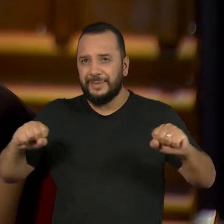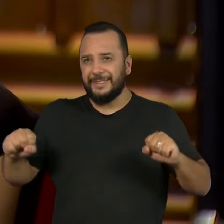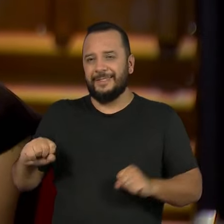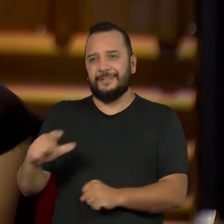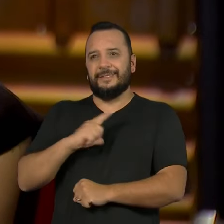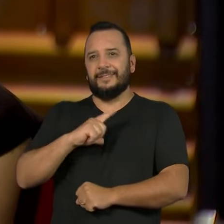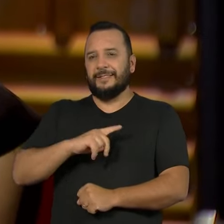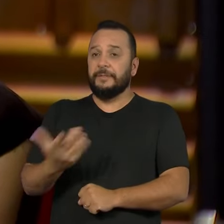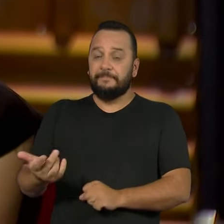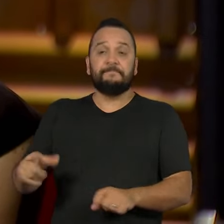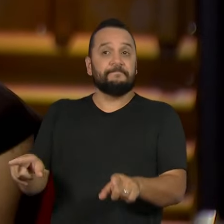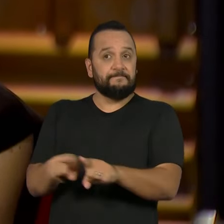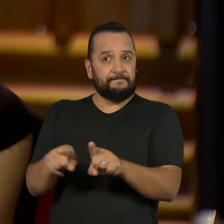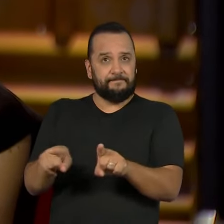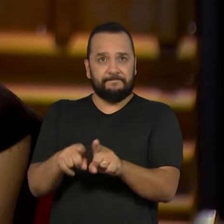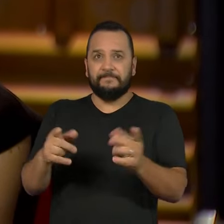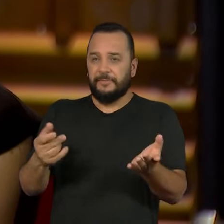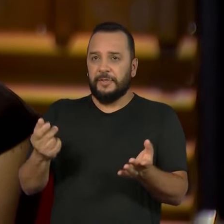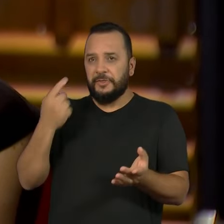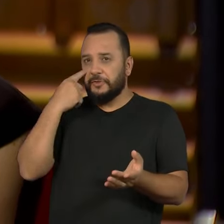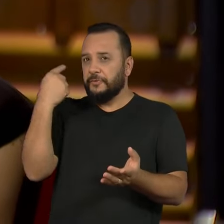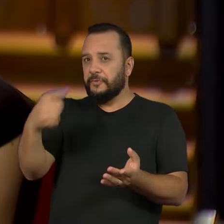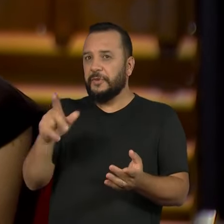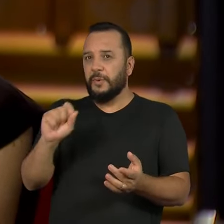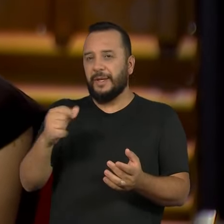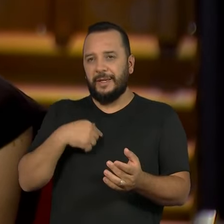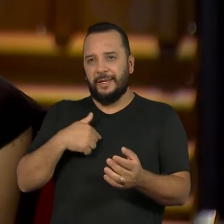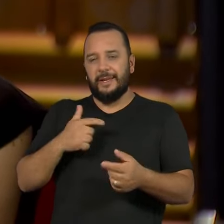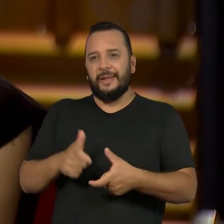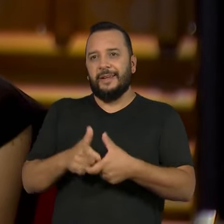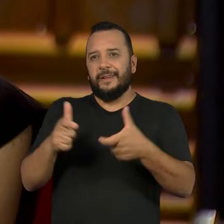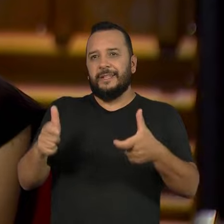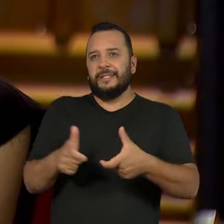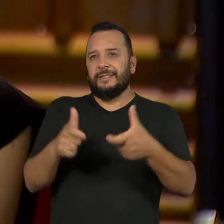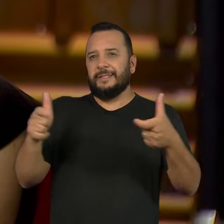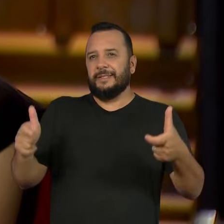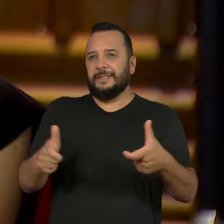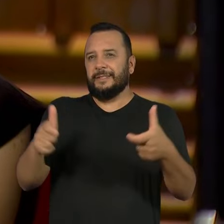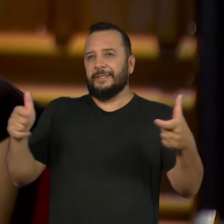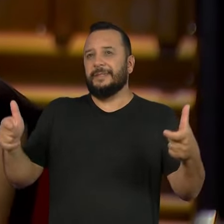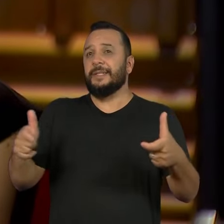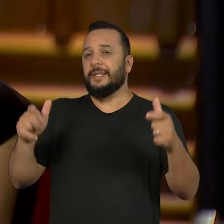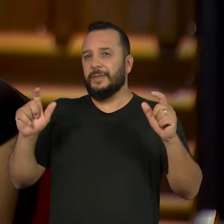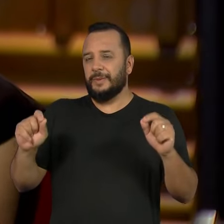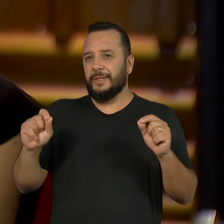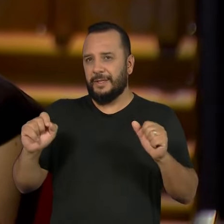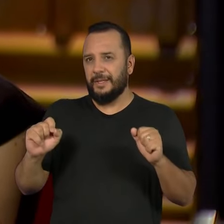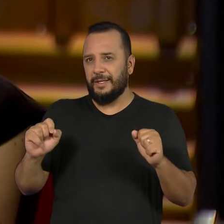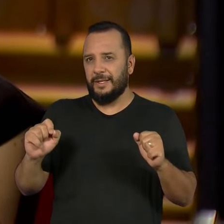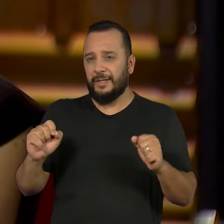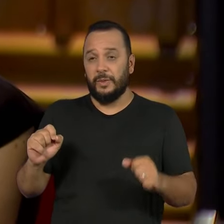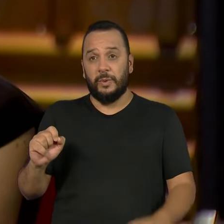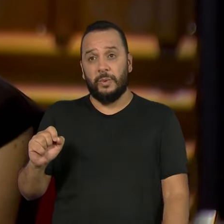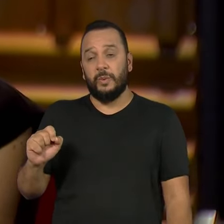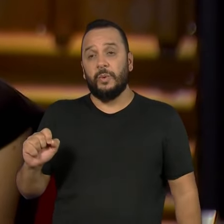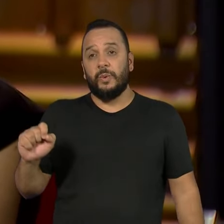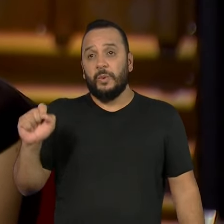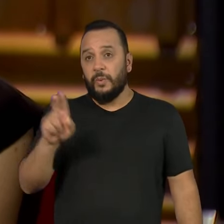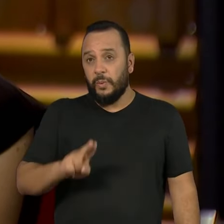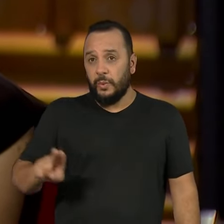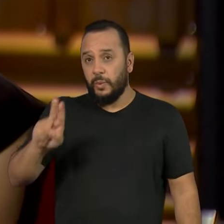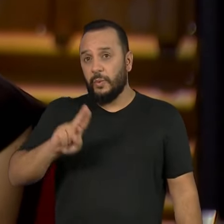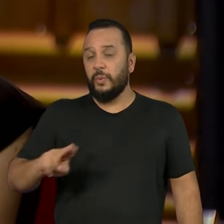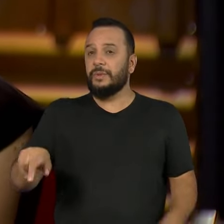vi viu uma um crescimento de um de uma de uma de um uso e uma mobilização da